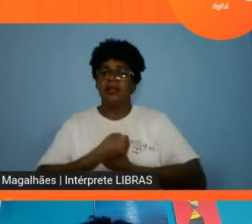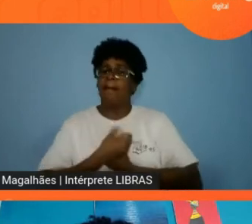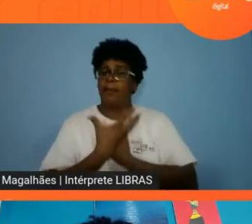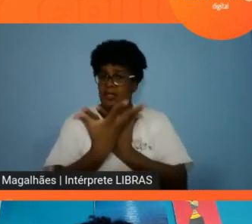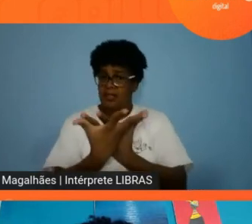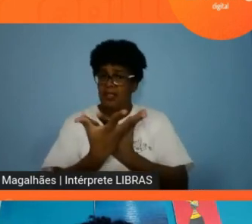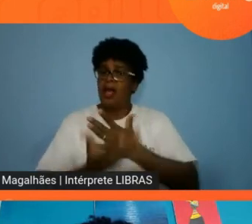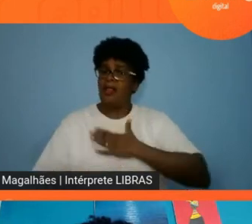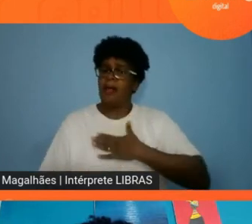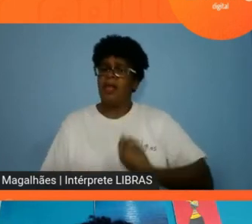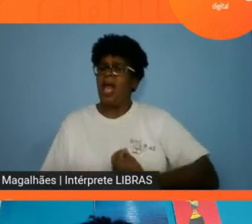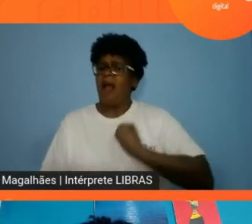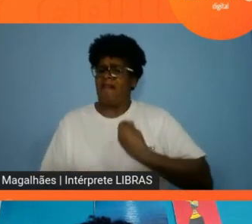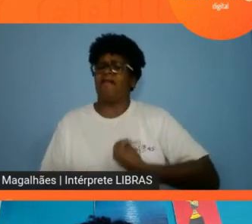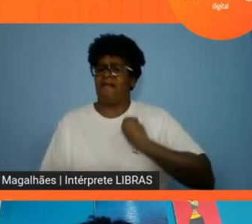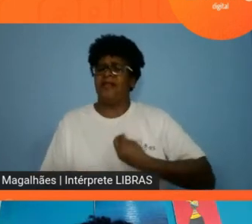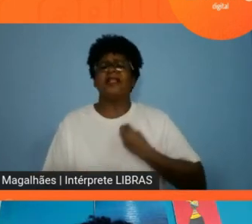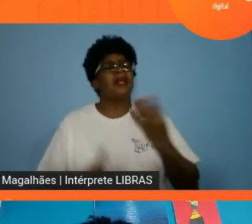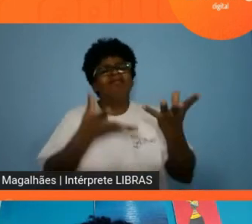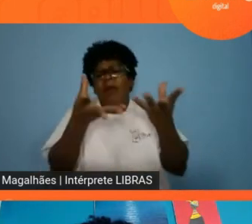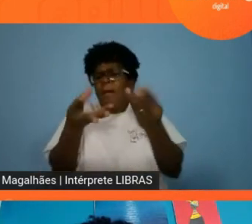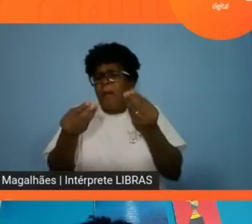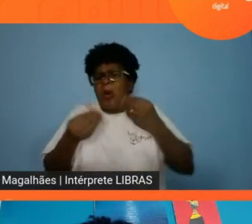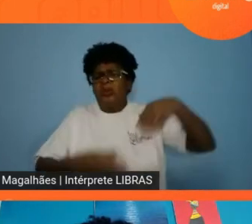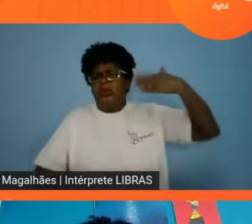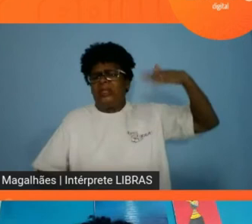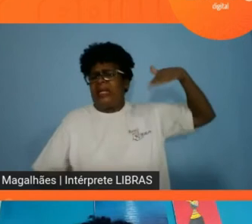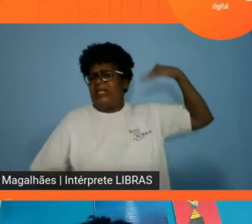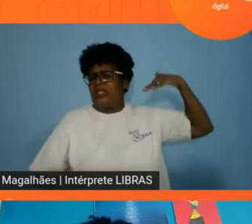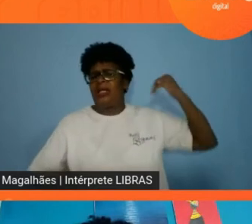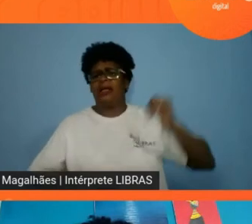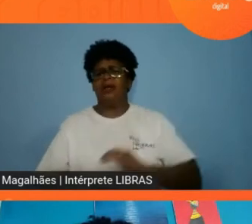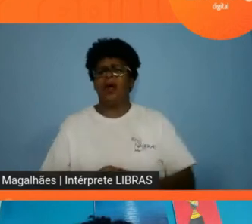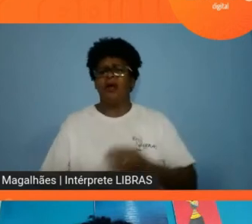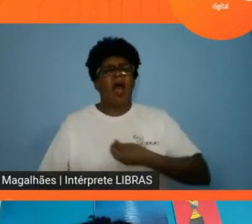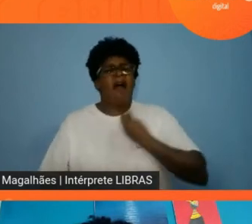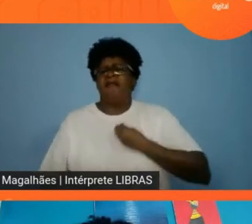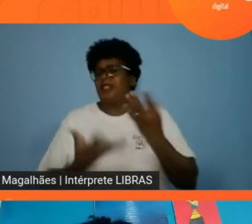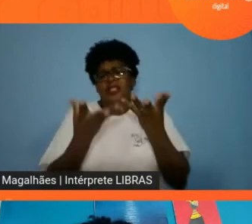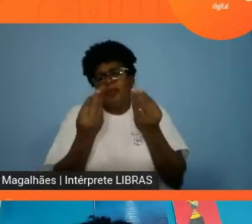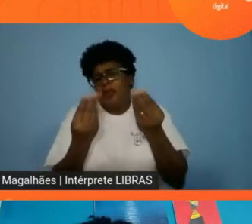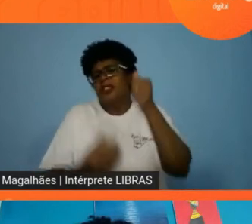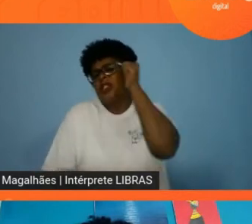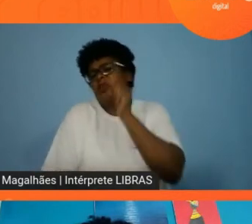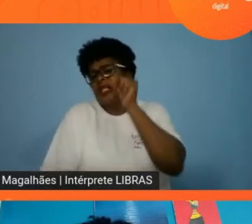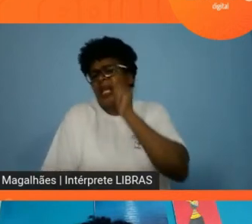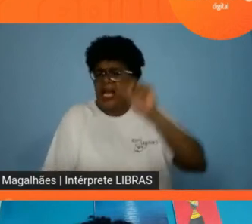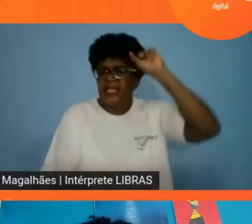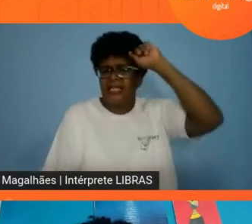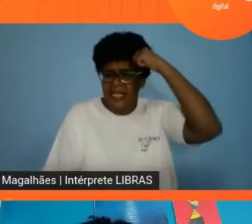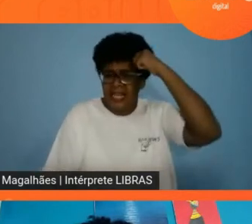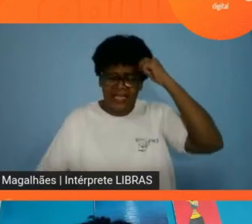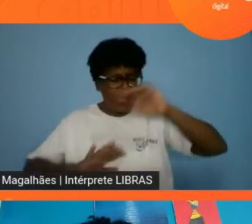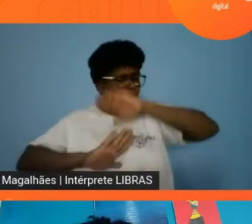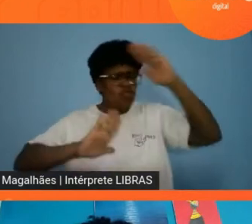vida também vem muito antigo. Eu acho que, assim como a vida de muitas mulheres negras, de todo um